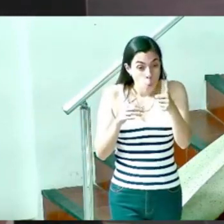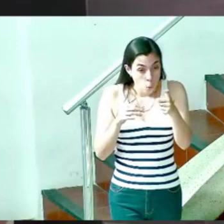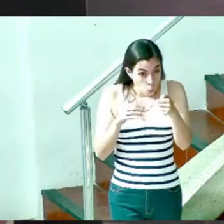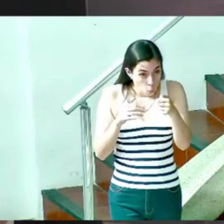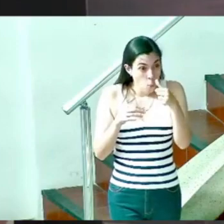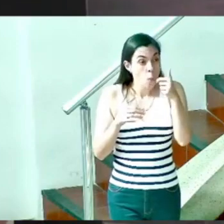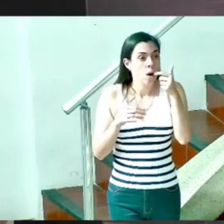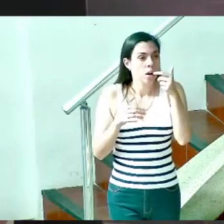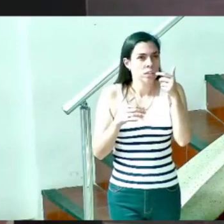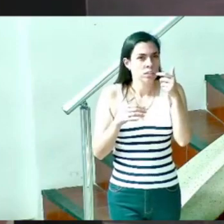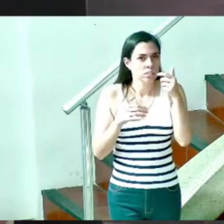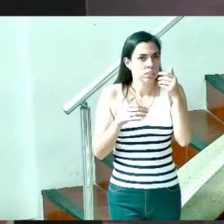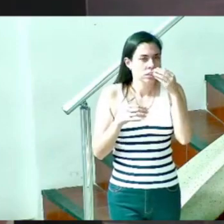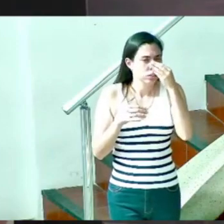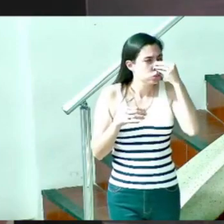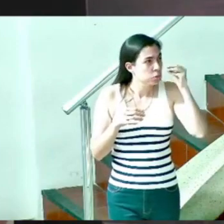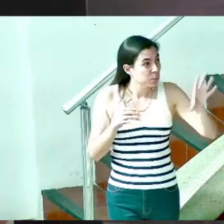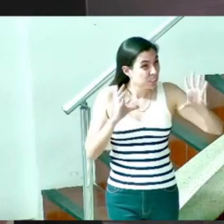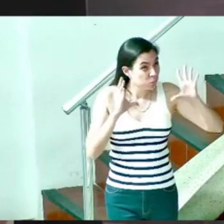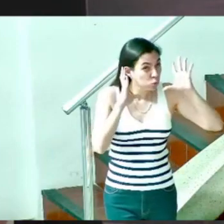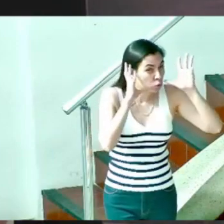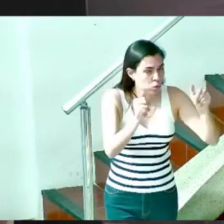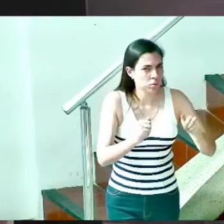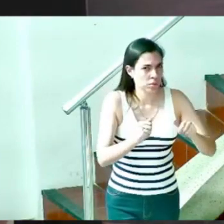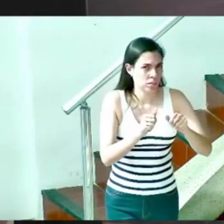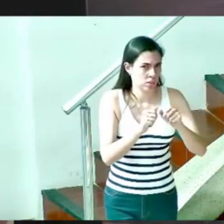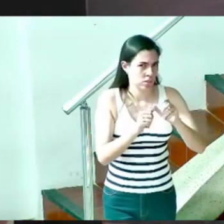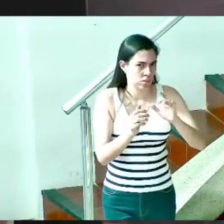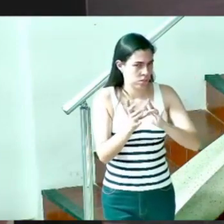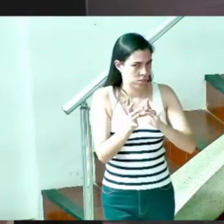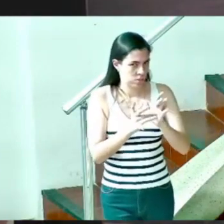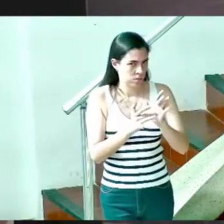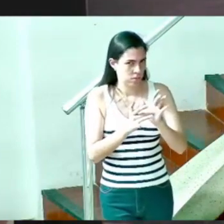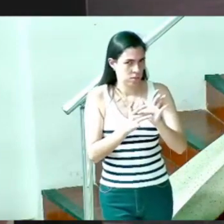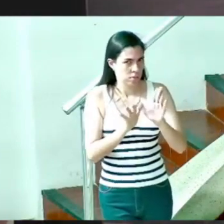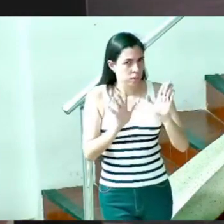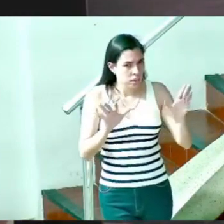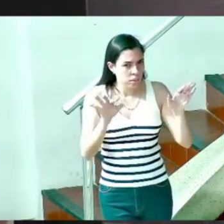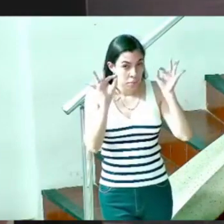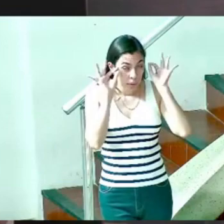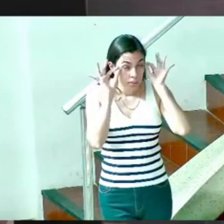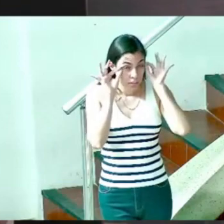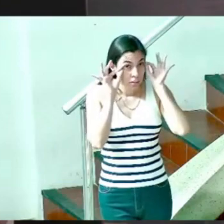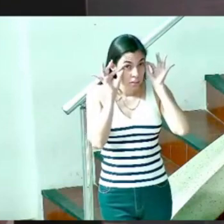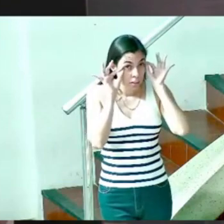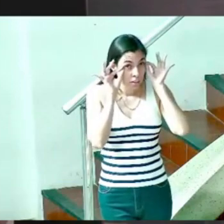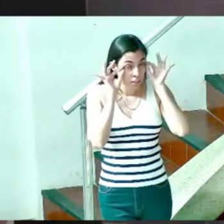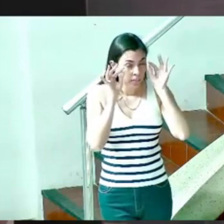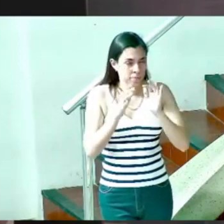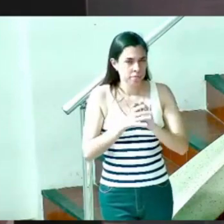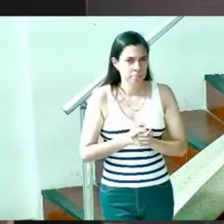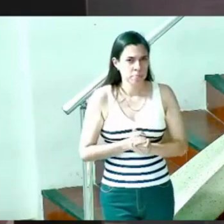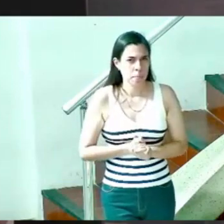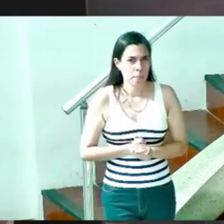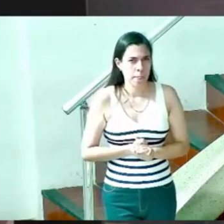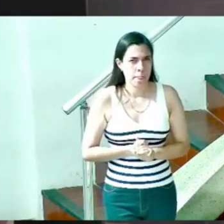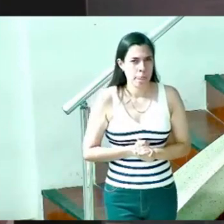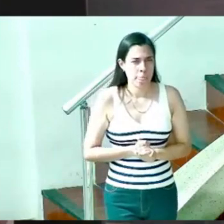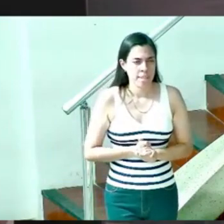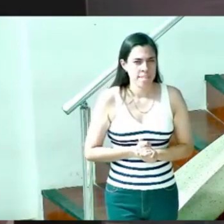completo da mensagem do Evangelho. Eles não estavam propondo um novo cristianismo, na realidade eles